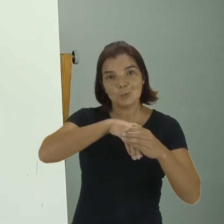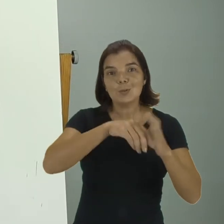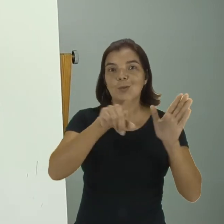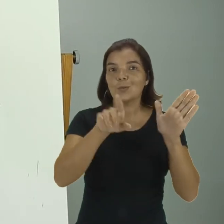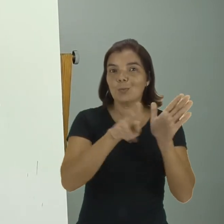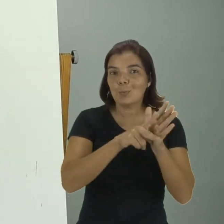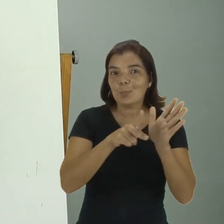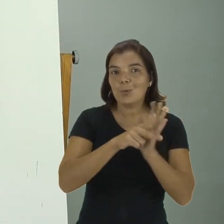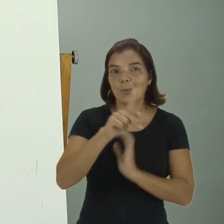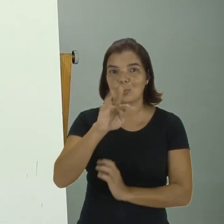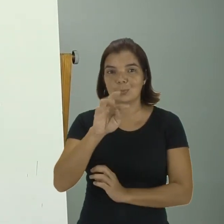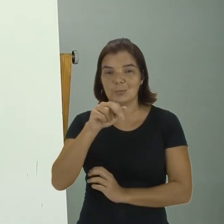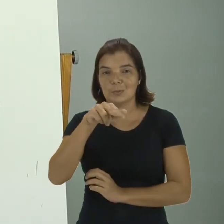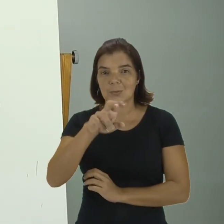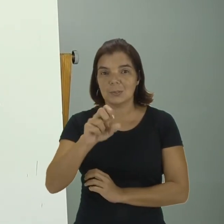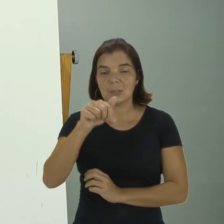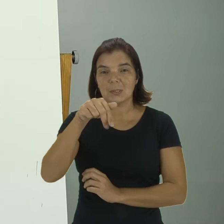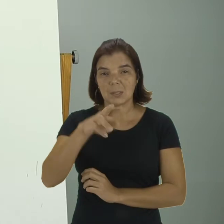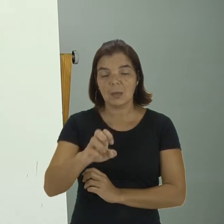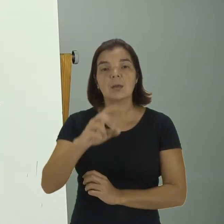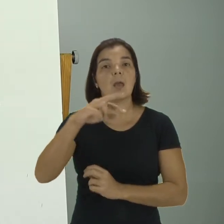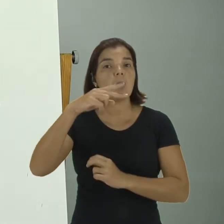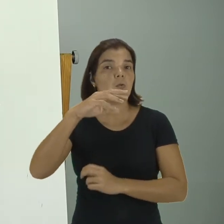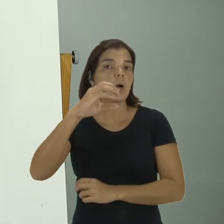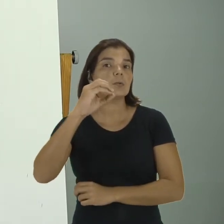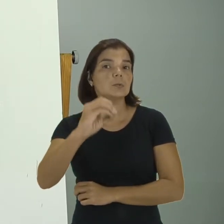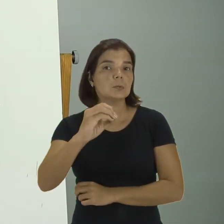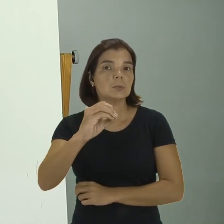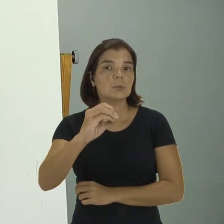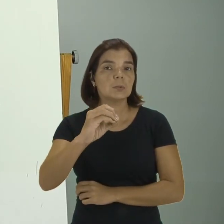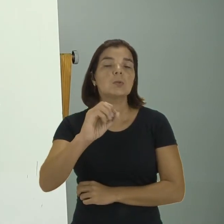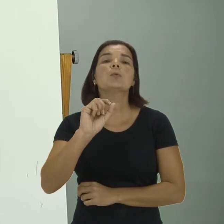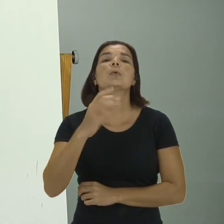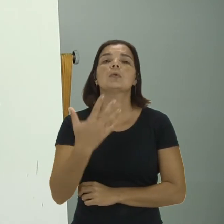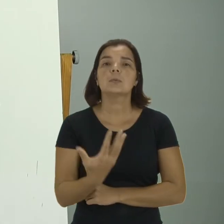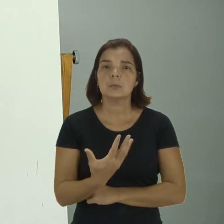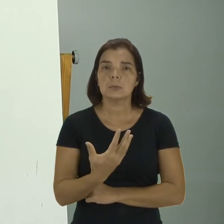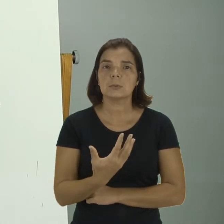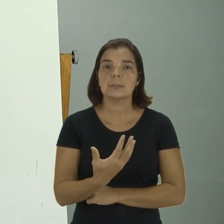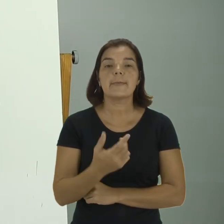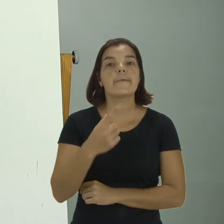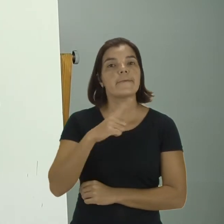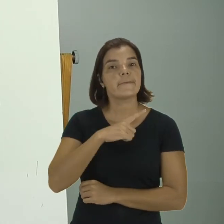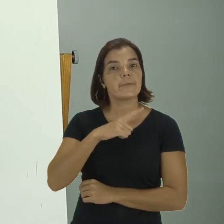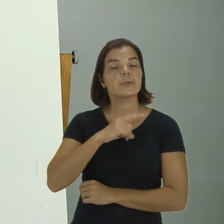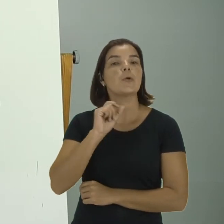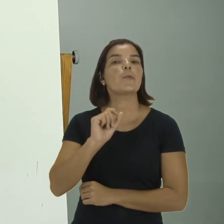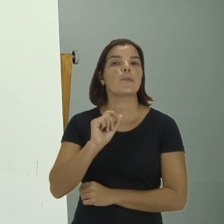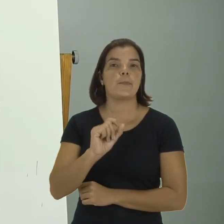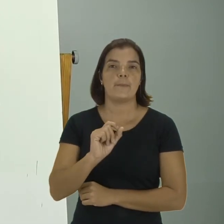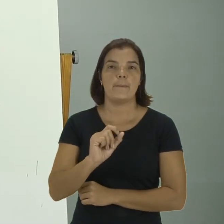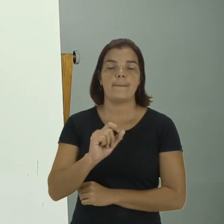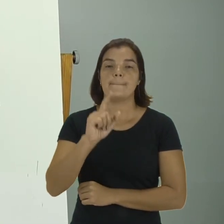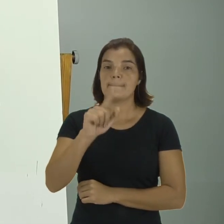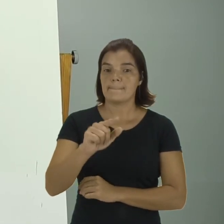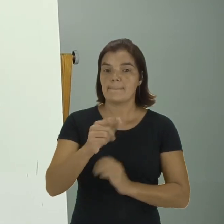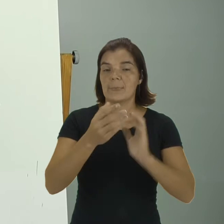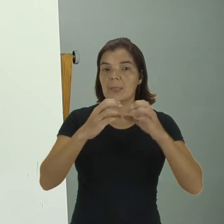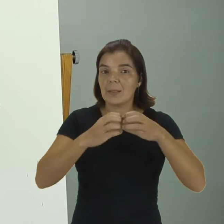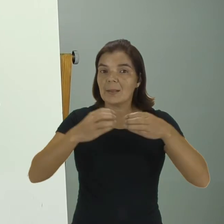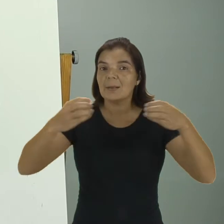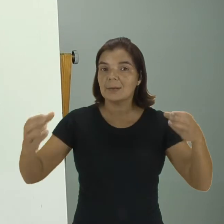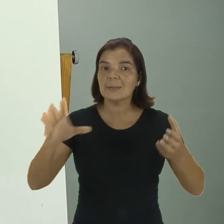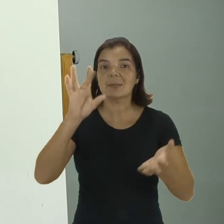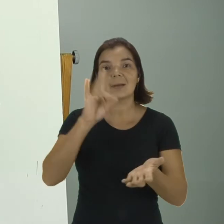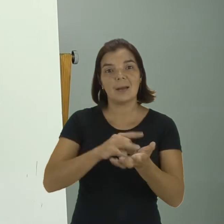considerar essa dilatação igual a zero. Em outras palavras, o que é que acontece? A gente vai ter o seguinte, pessoal, que a dilatação